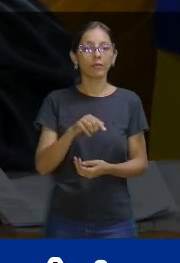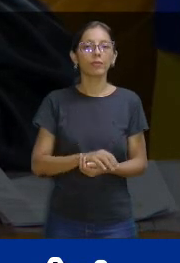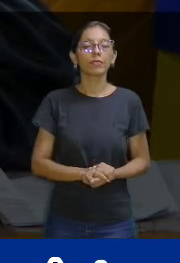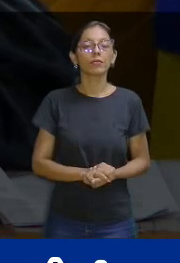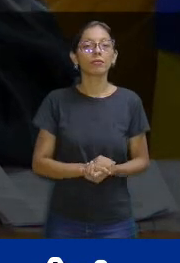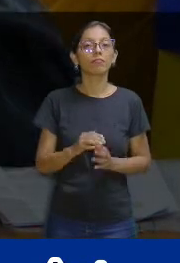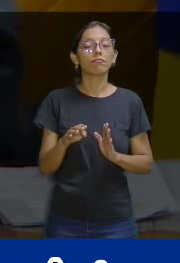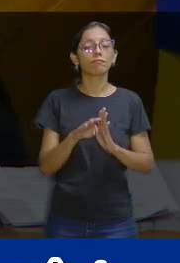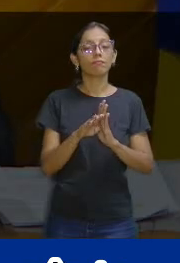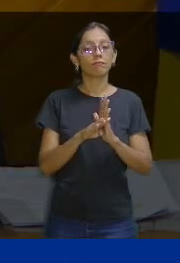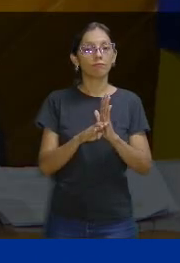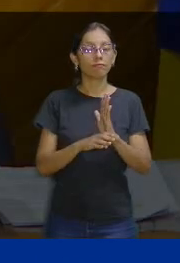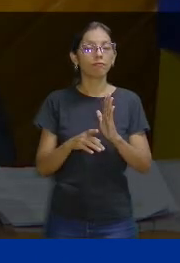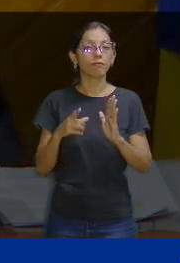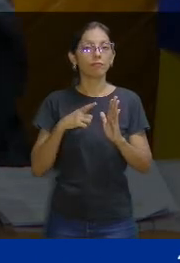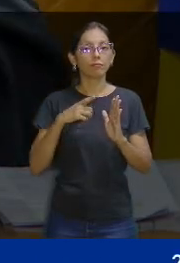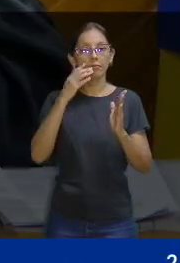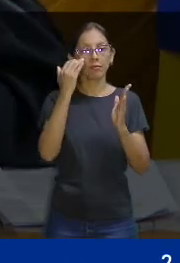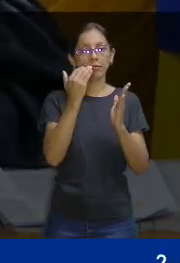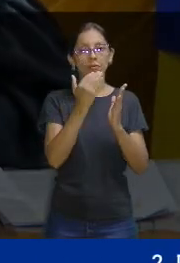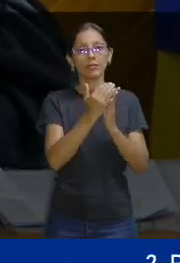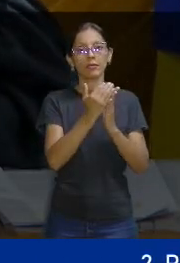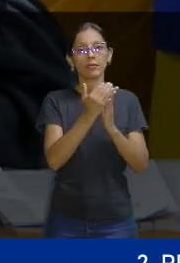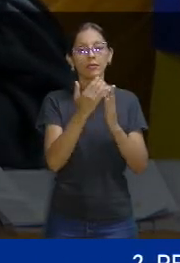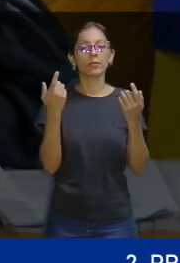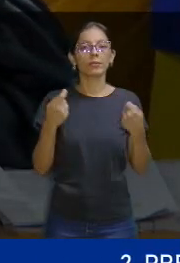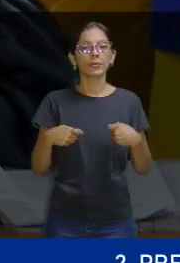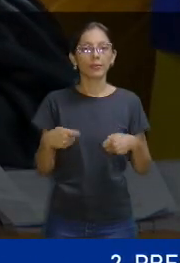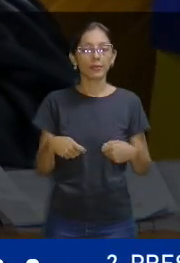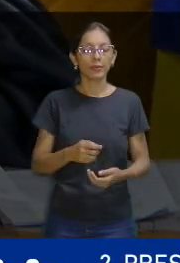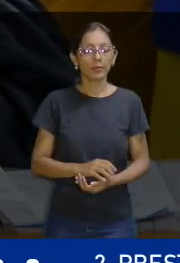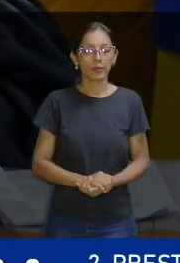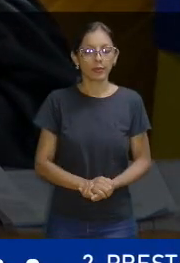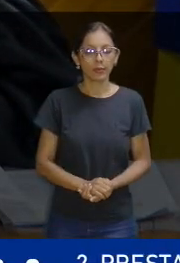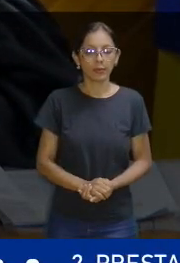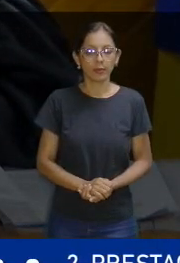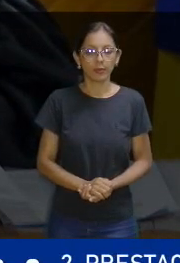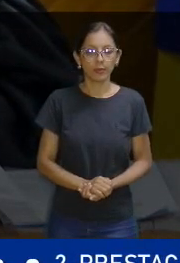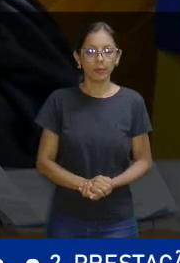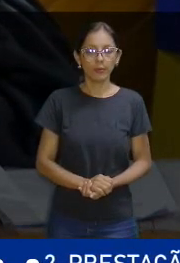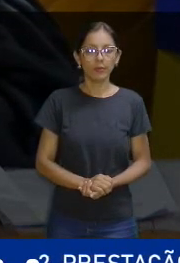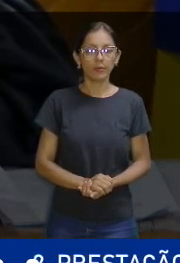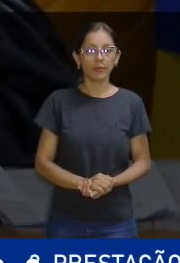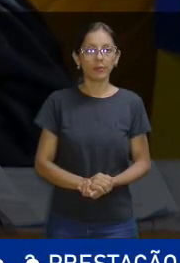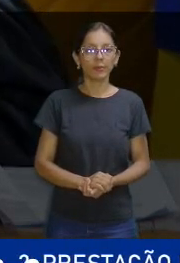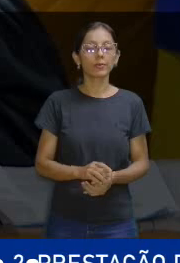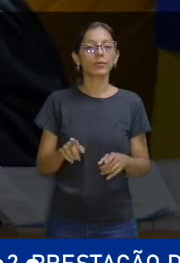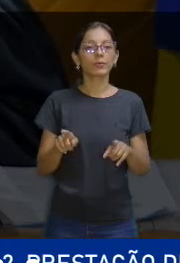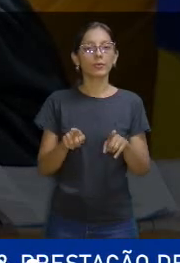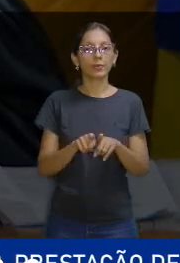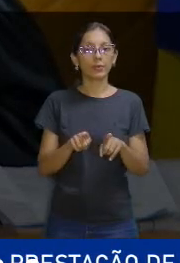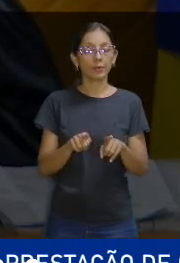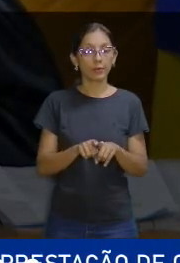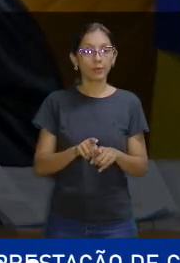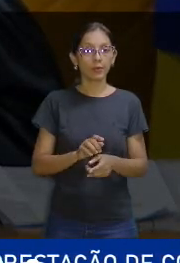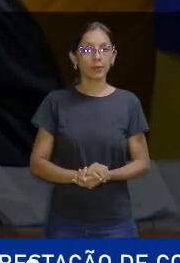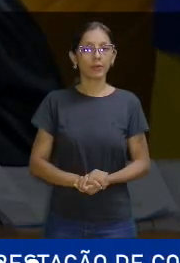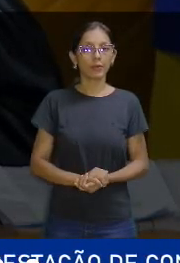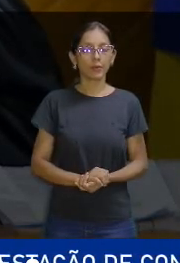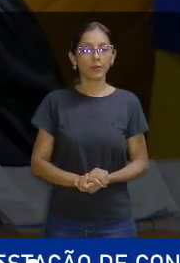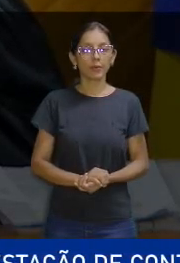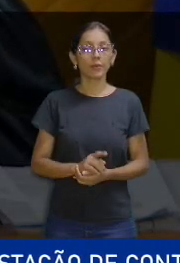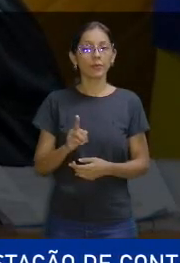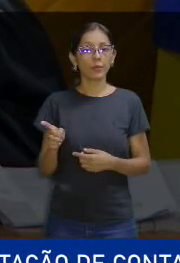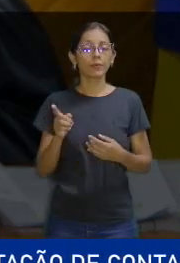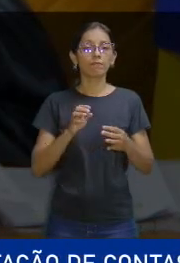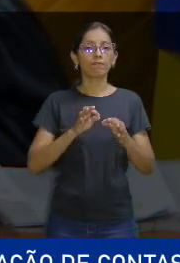economicidade e da transparência. Além do mais, a relevância quantitativa da